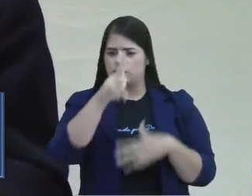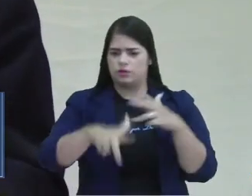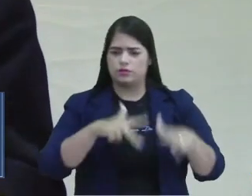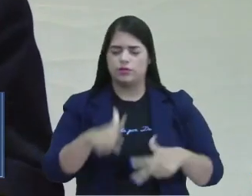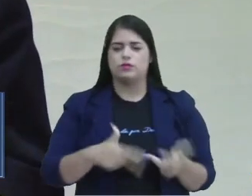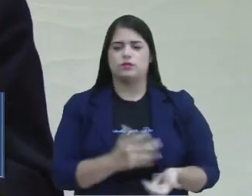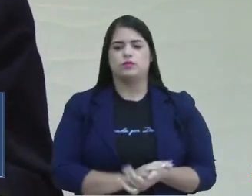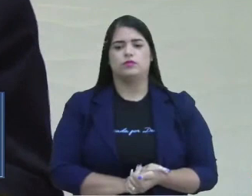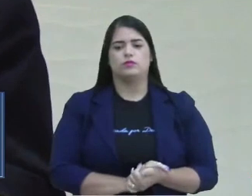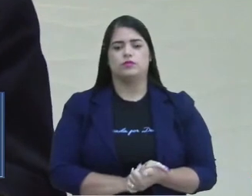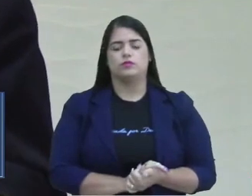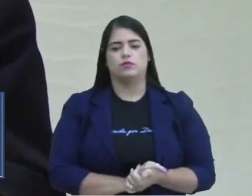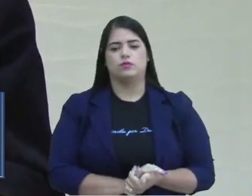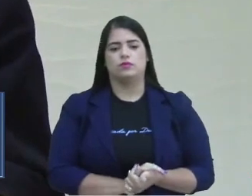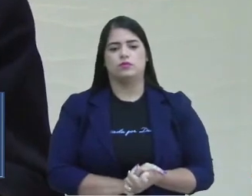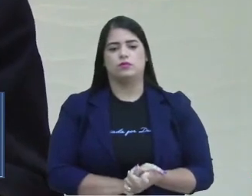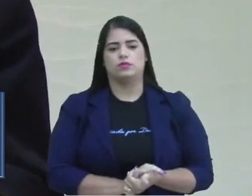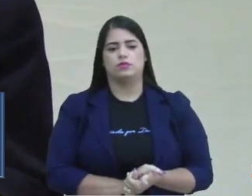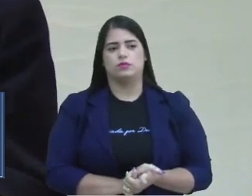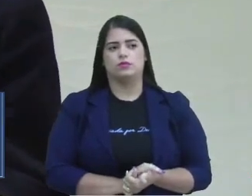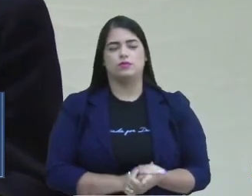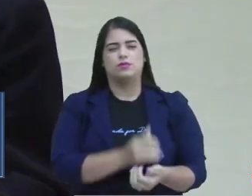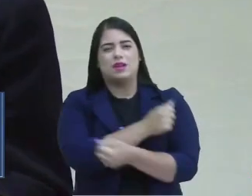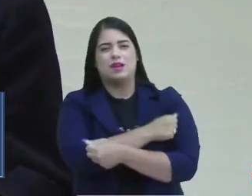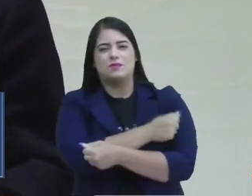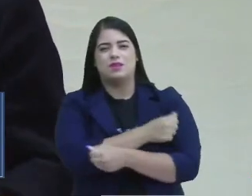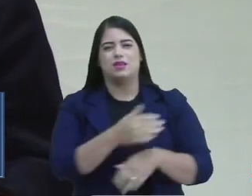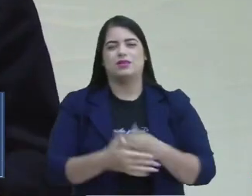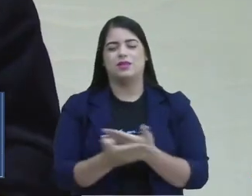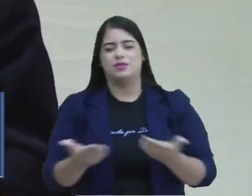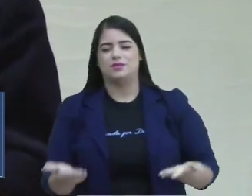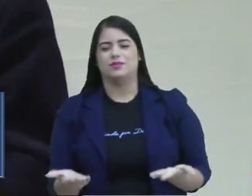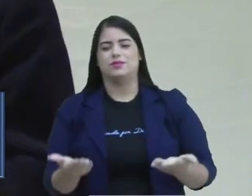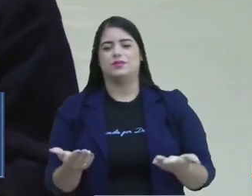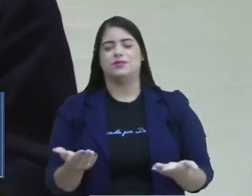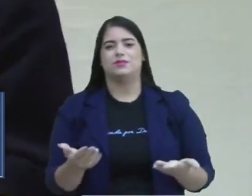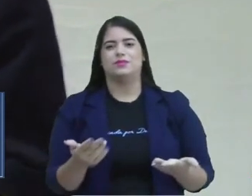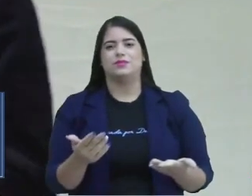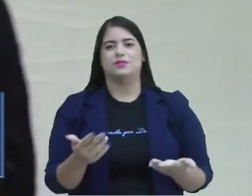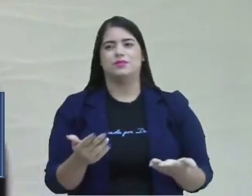Então, quero desejar um abraço a todos e até a próxima reunião.